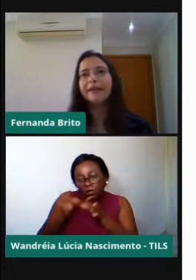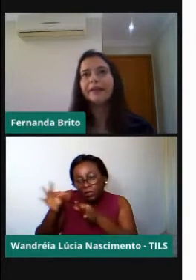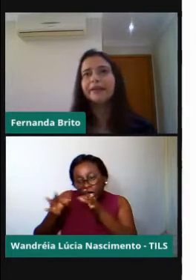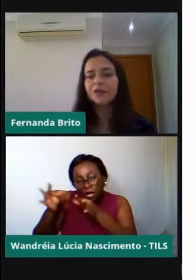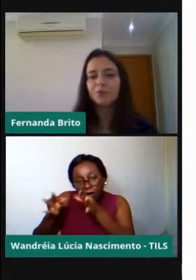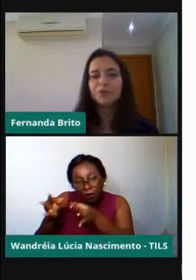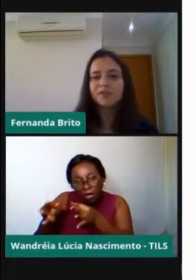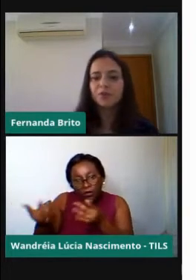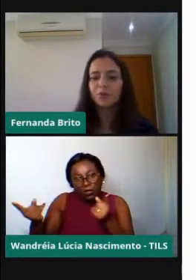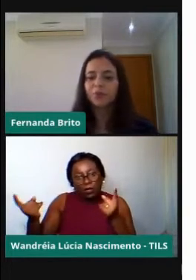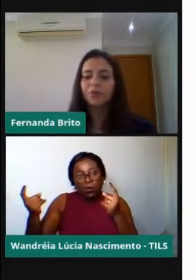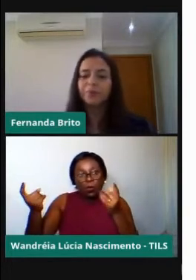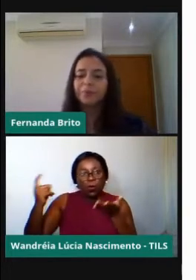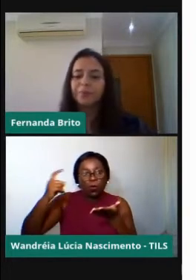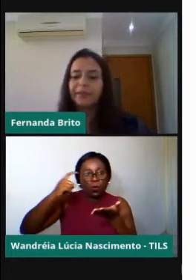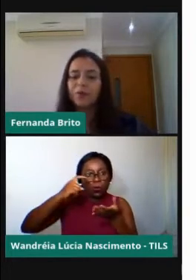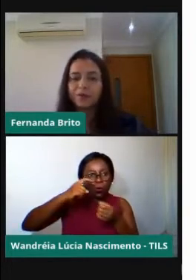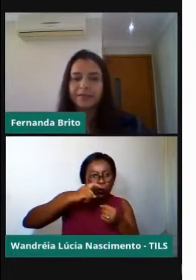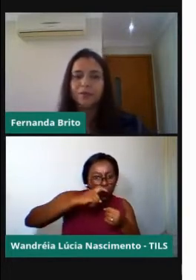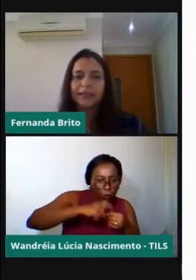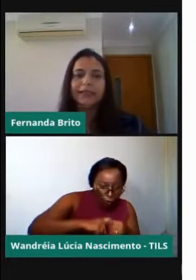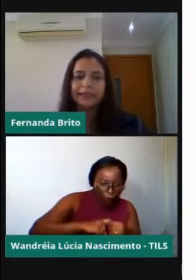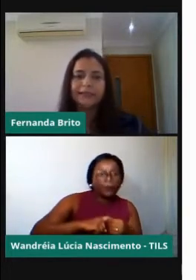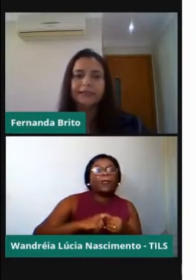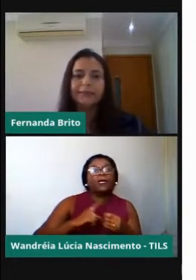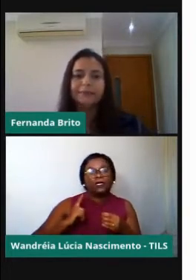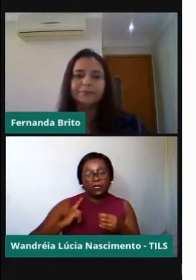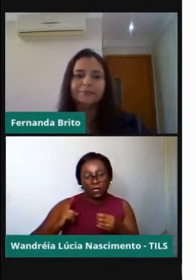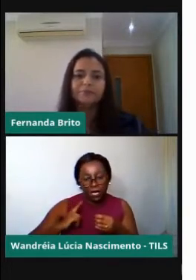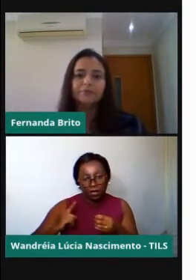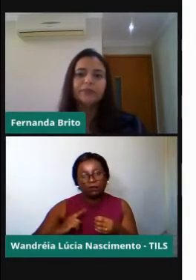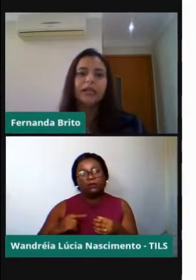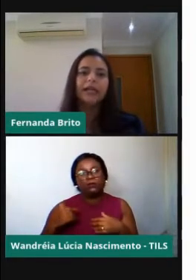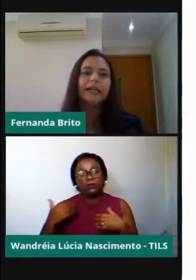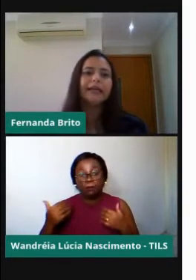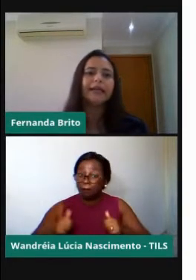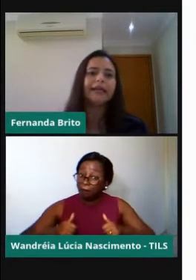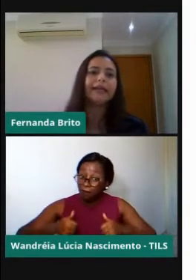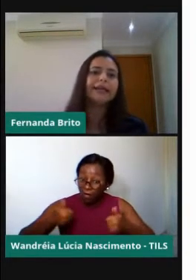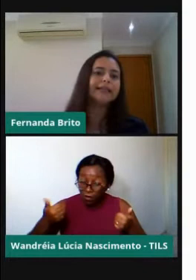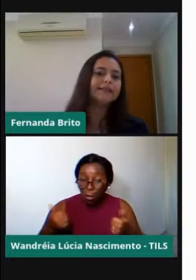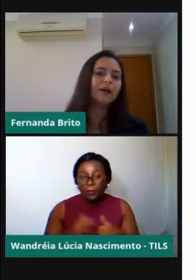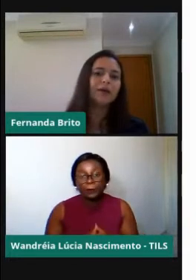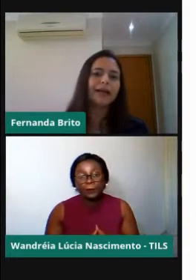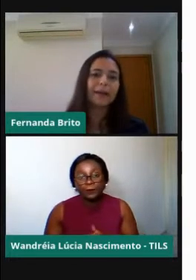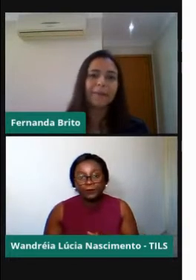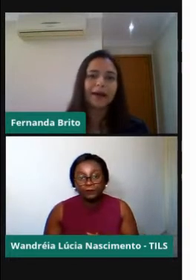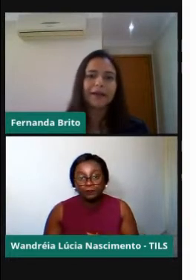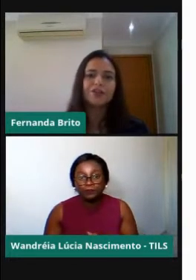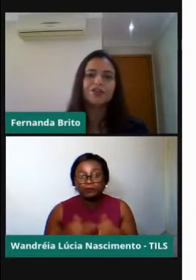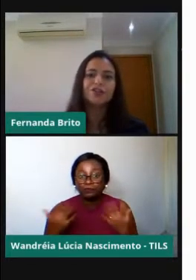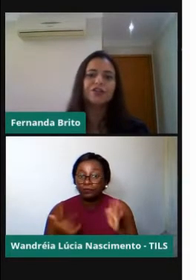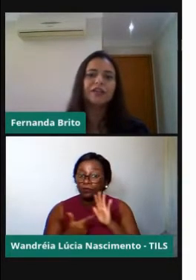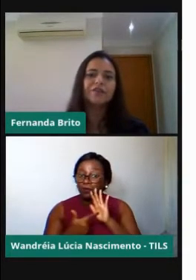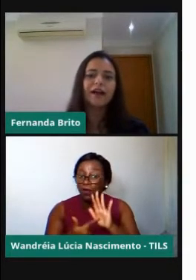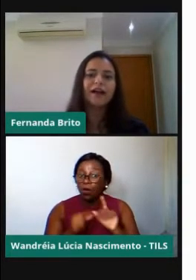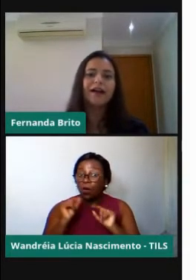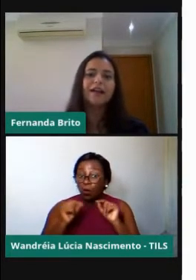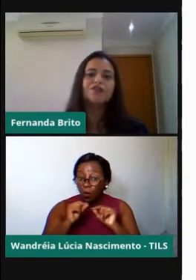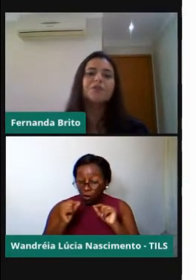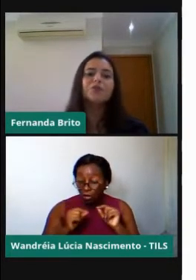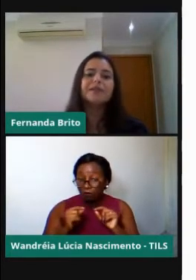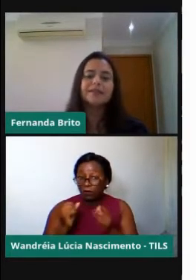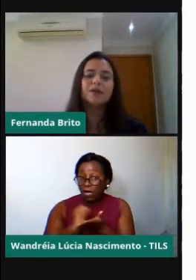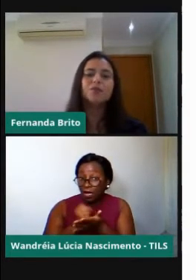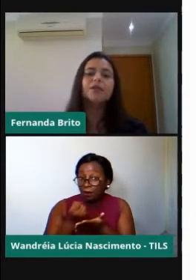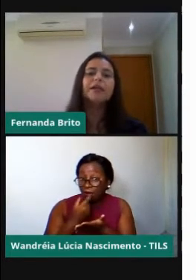efeito hiperagregante produzido pela condição clínica, né? Ele, então, é capaz de levar